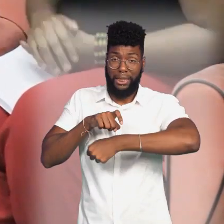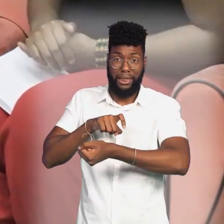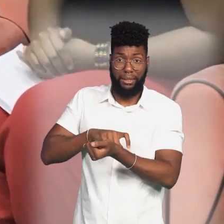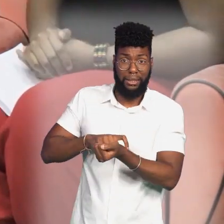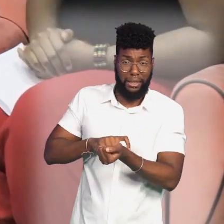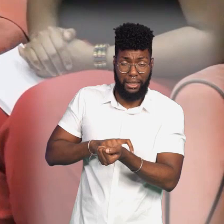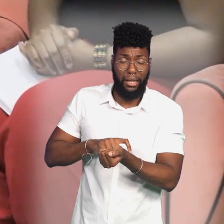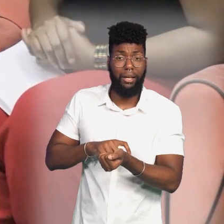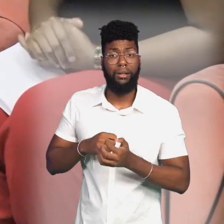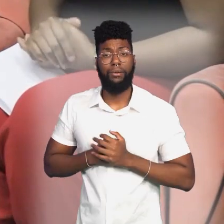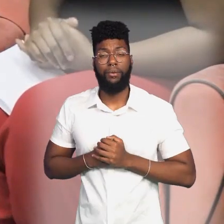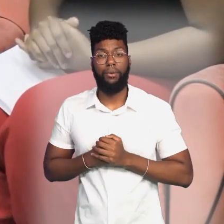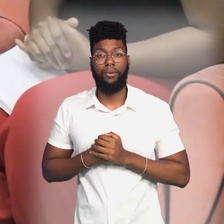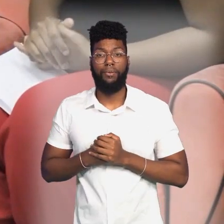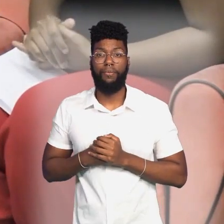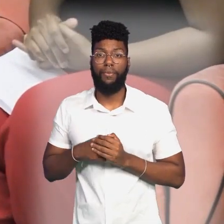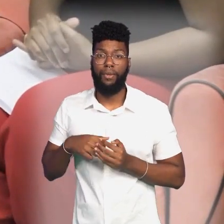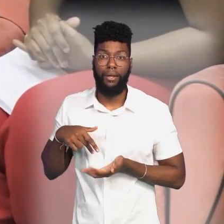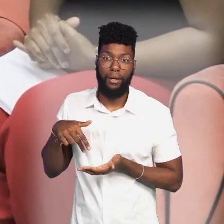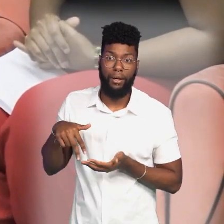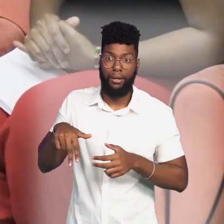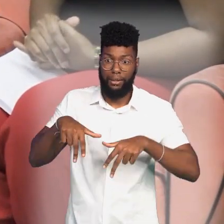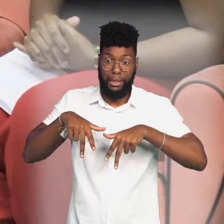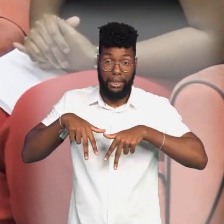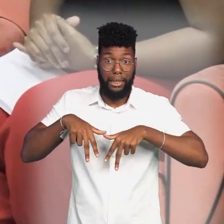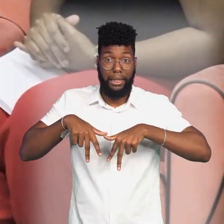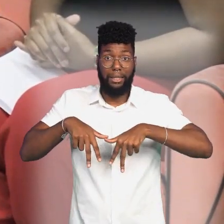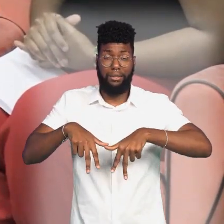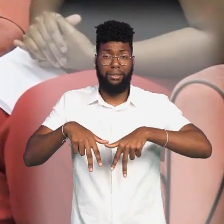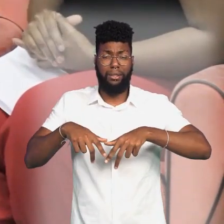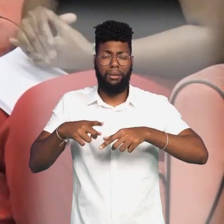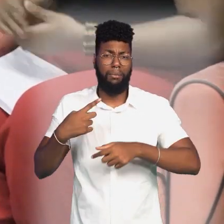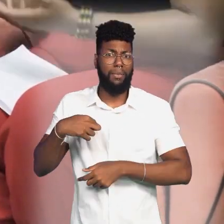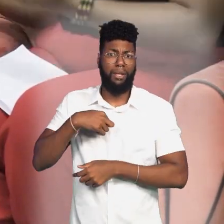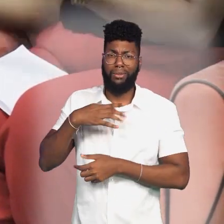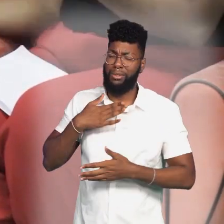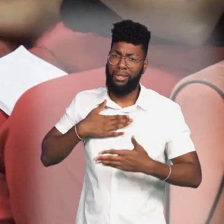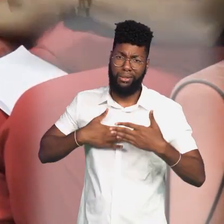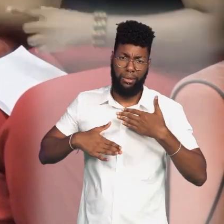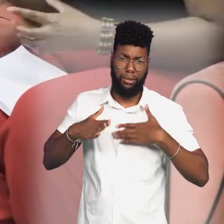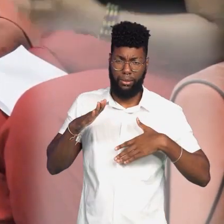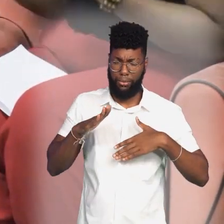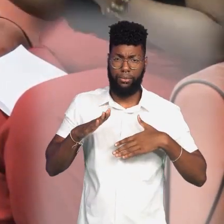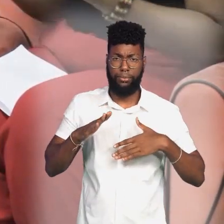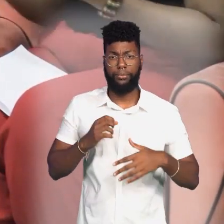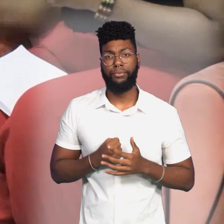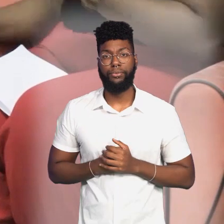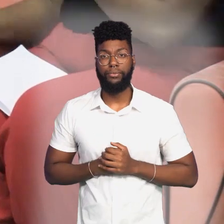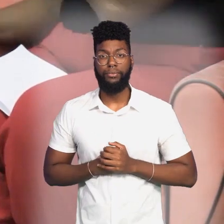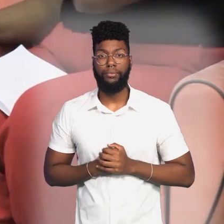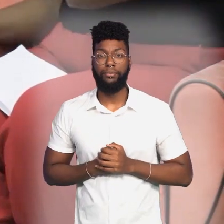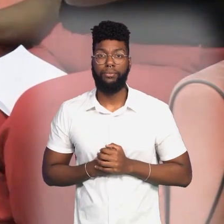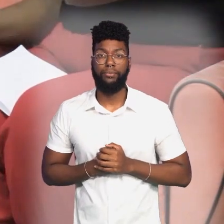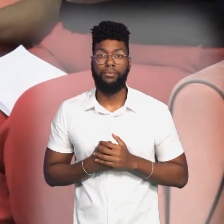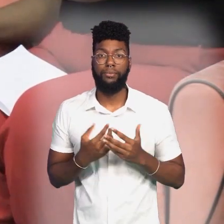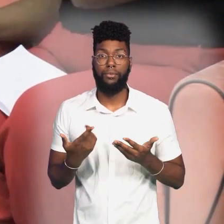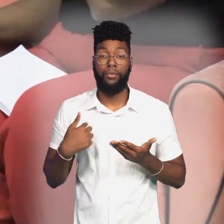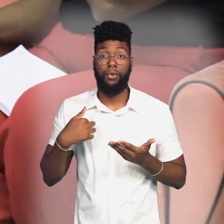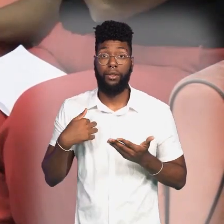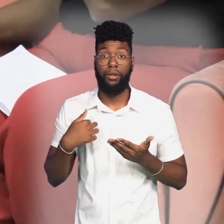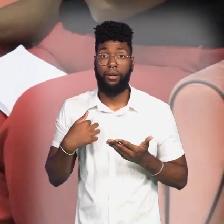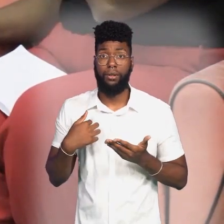me ensinou o braço no ombro. Para nós é tranquilo. E aí eu fui